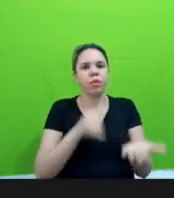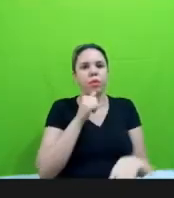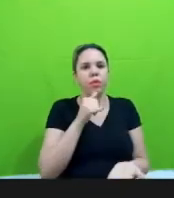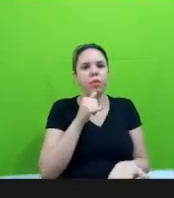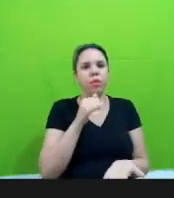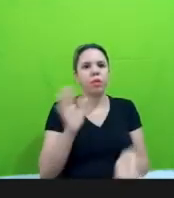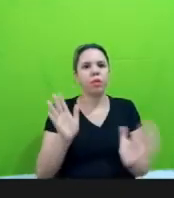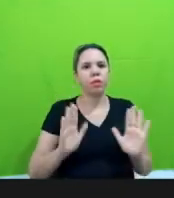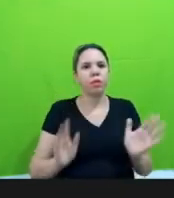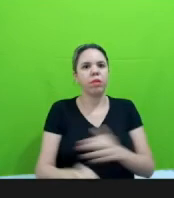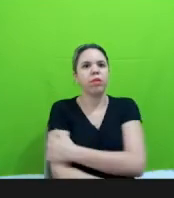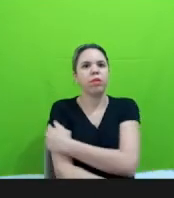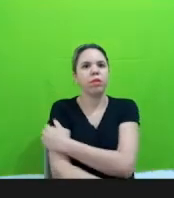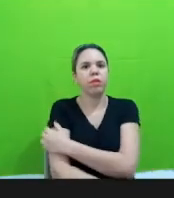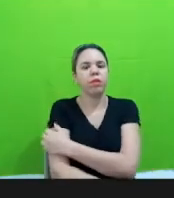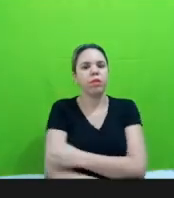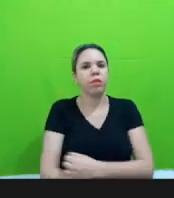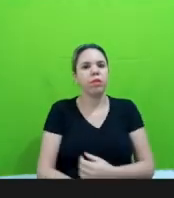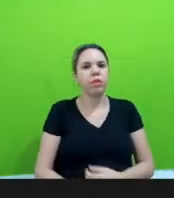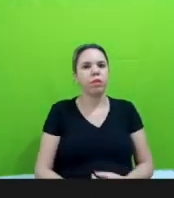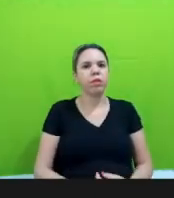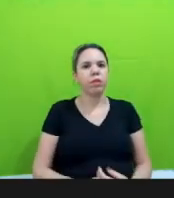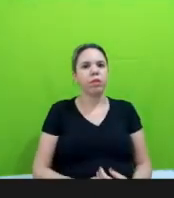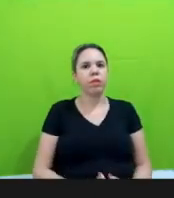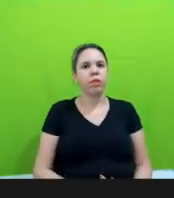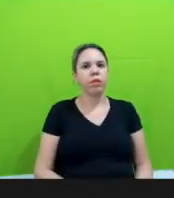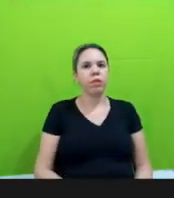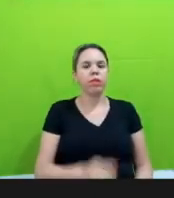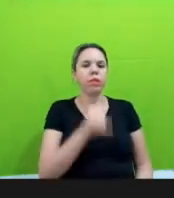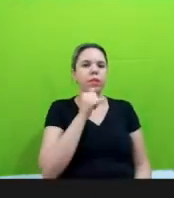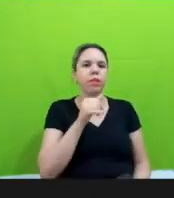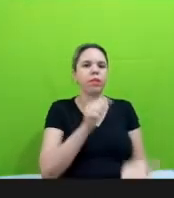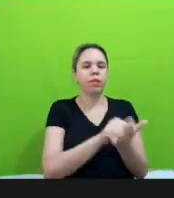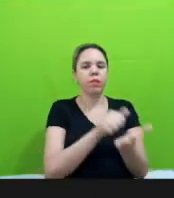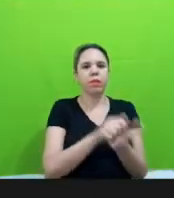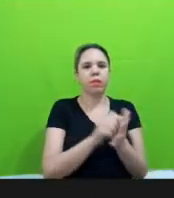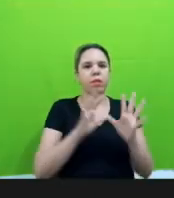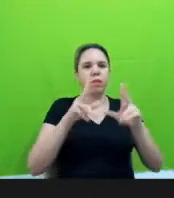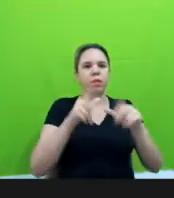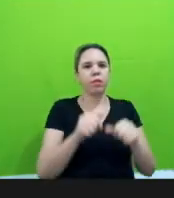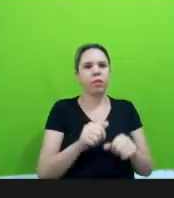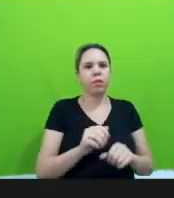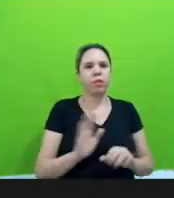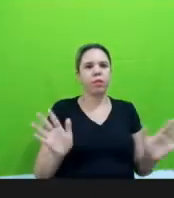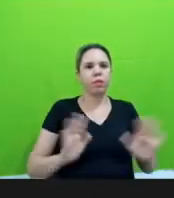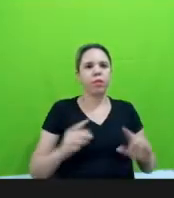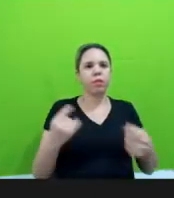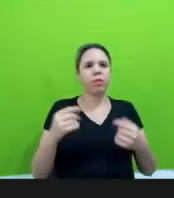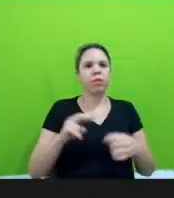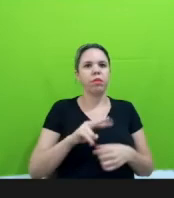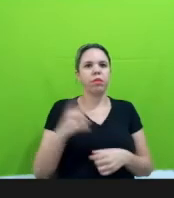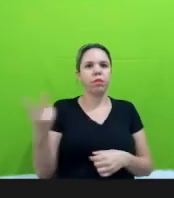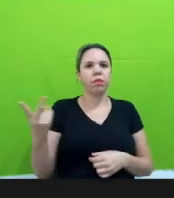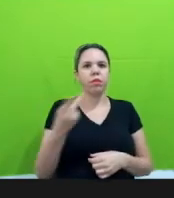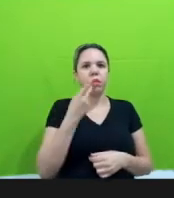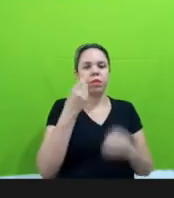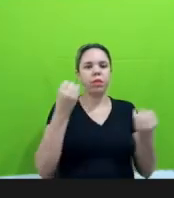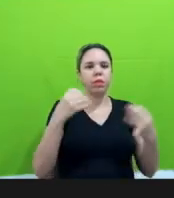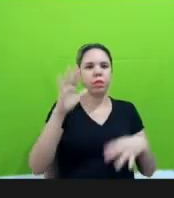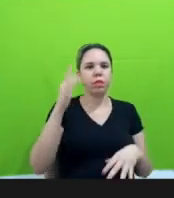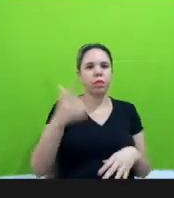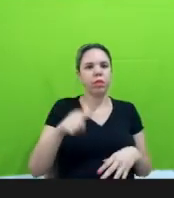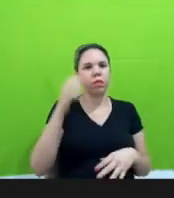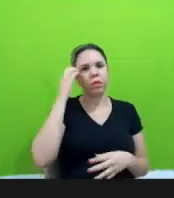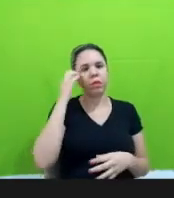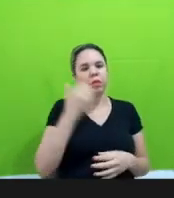é um bando de malucos que vai sair multando à torta e à direita, muito pelo contrário, já falaram mais de uma vez ao